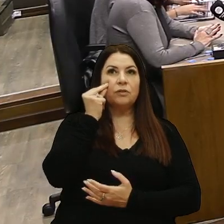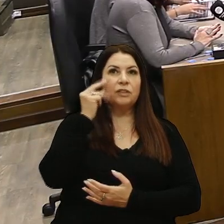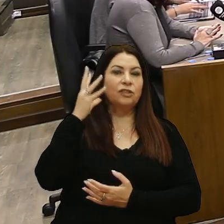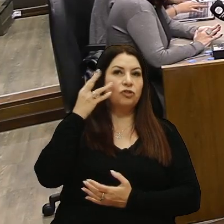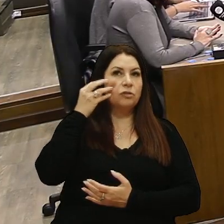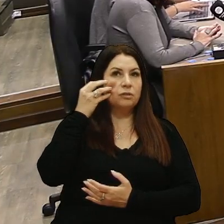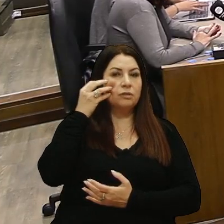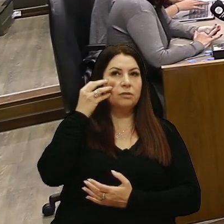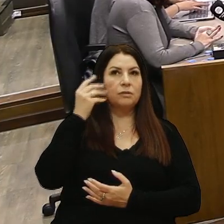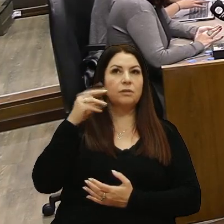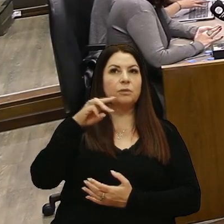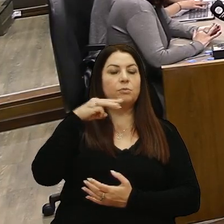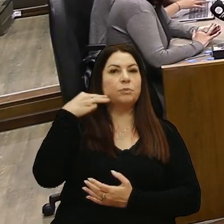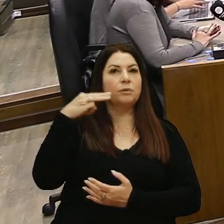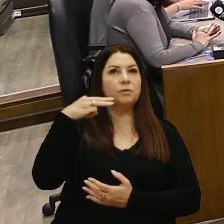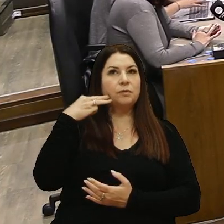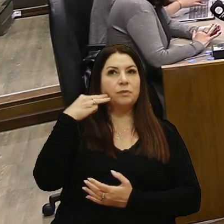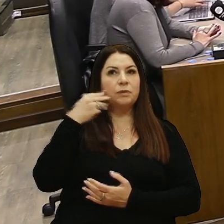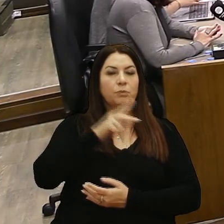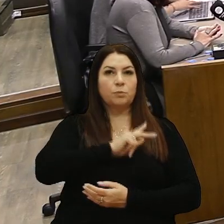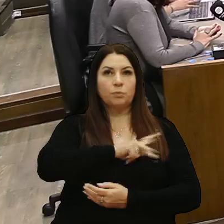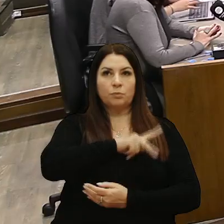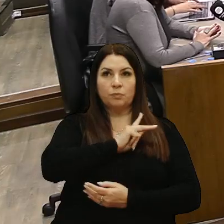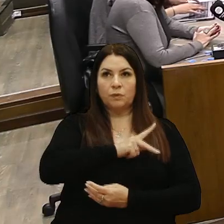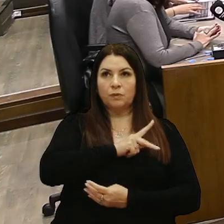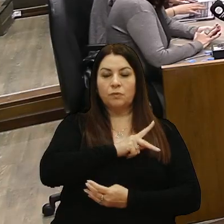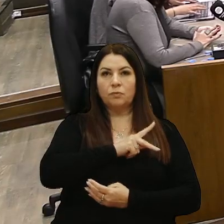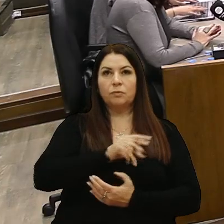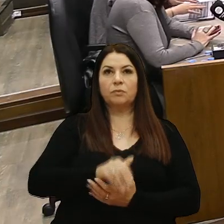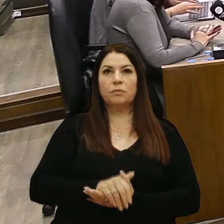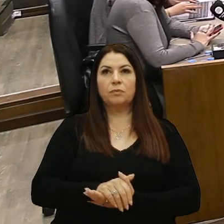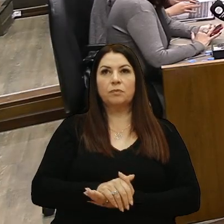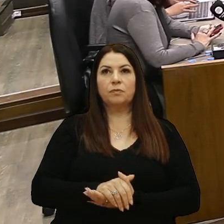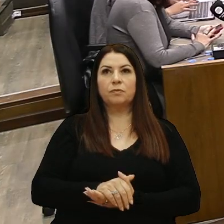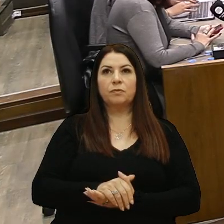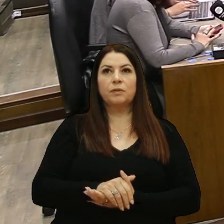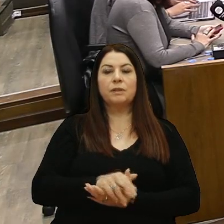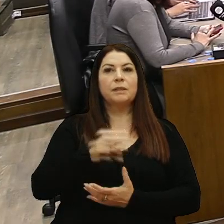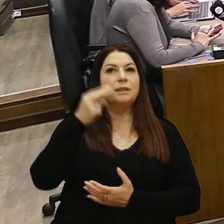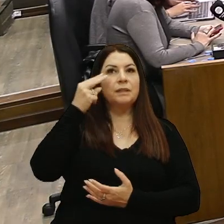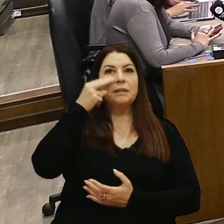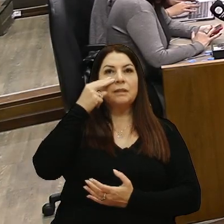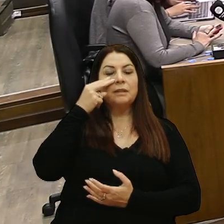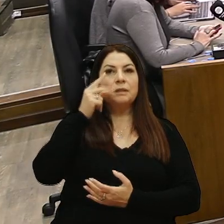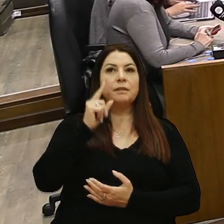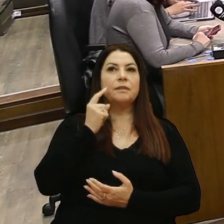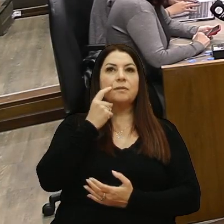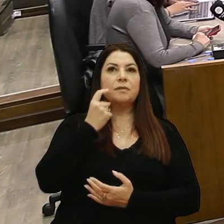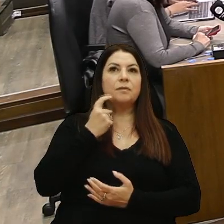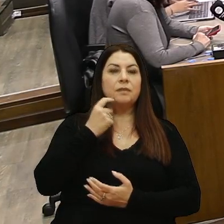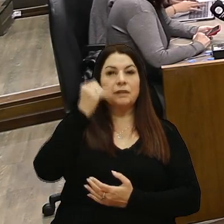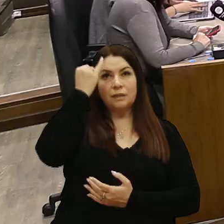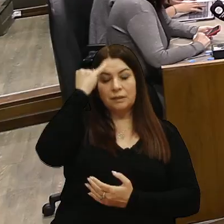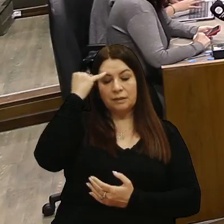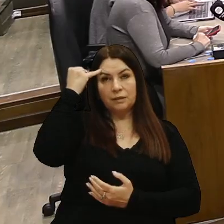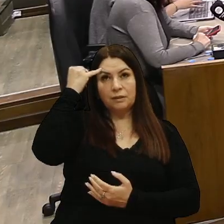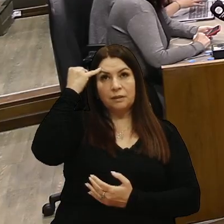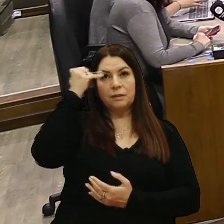Jack, Marisol Santos, Pedro Rodrigues, Sandro Fantinel, Wagner Petrini, Zé